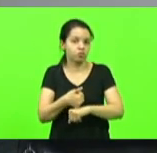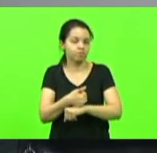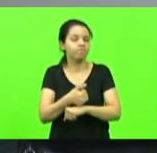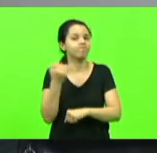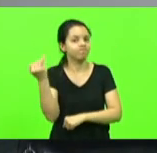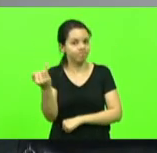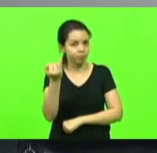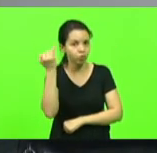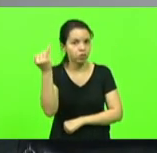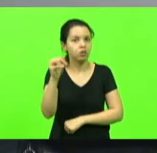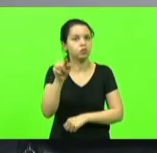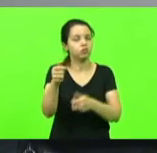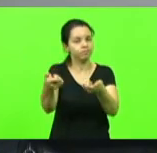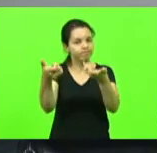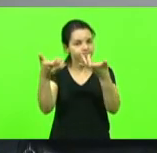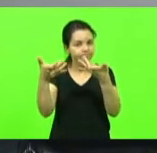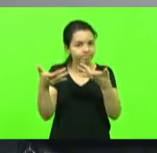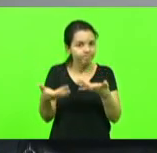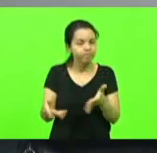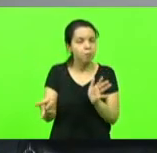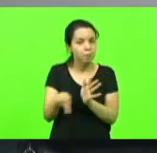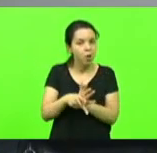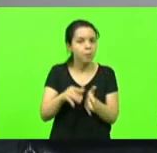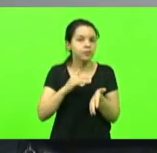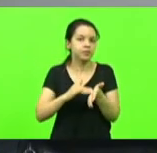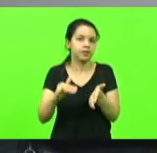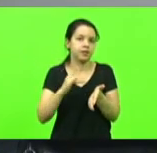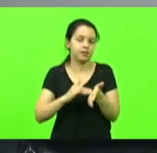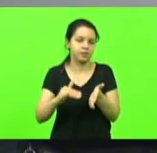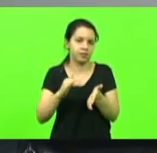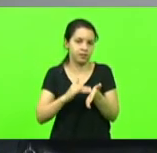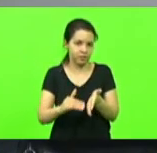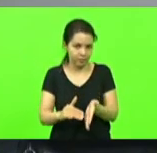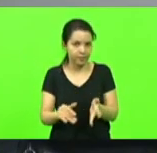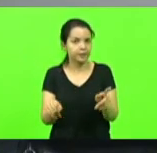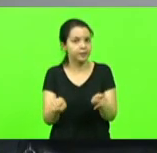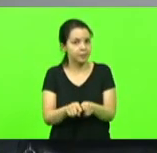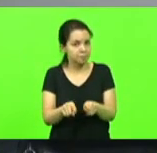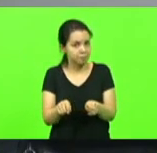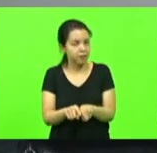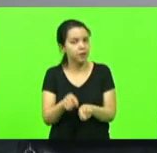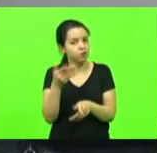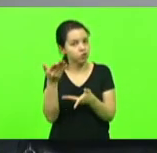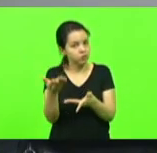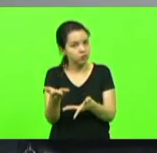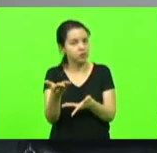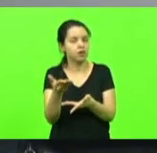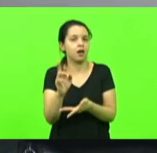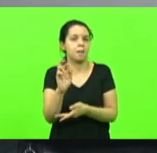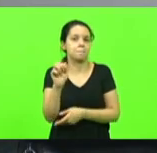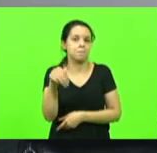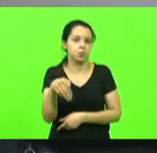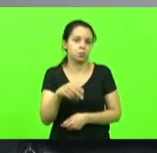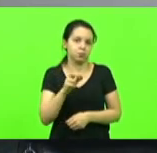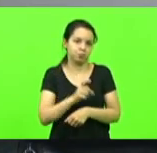isso da secretaria e do Dr. Ramon Tartari. Nós ouvimos